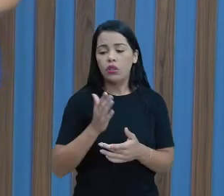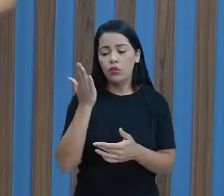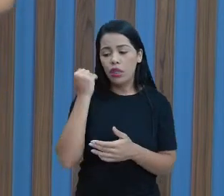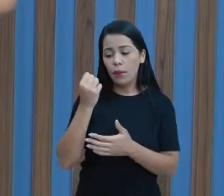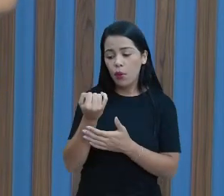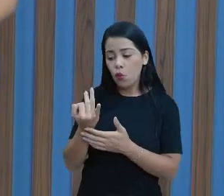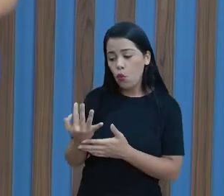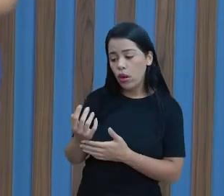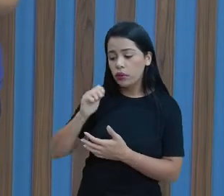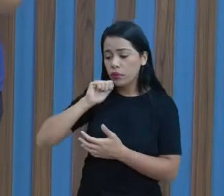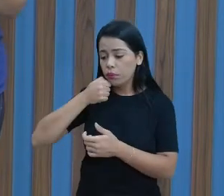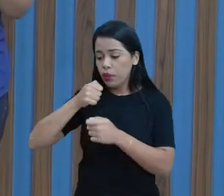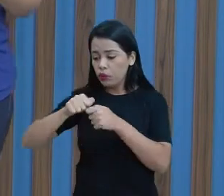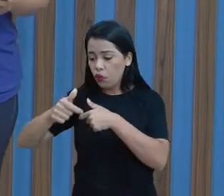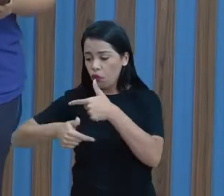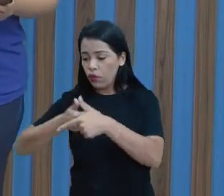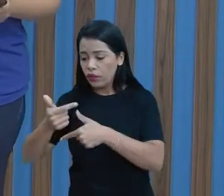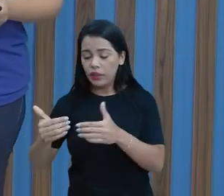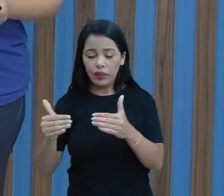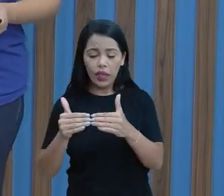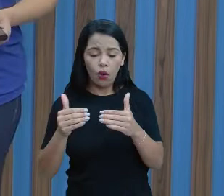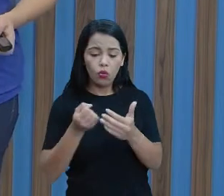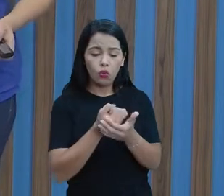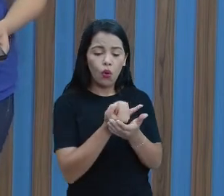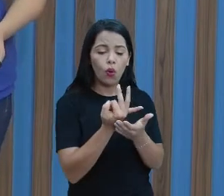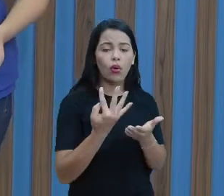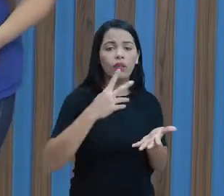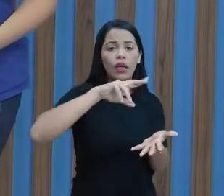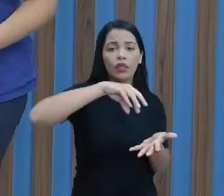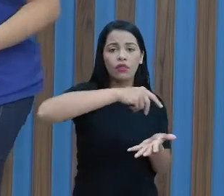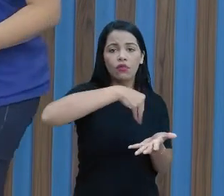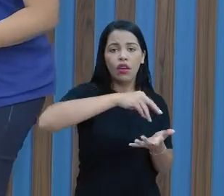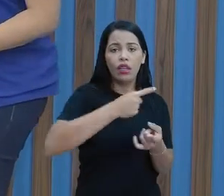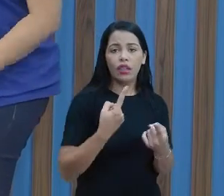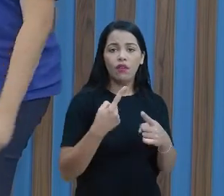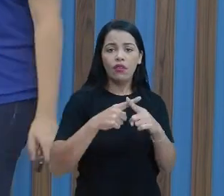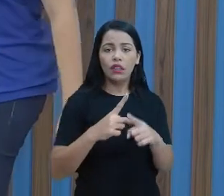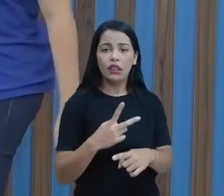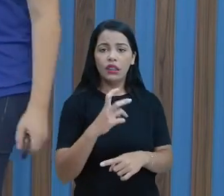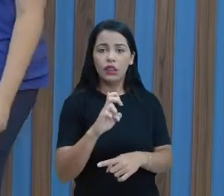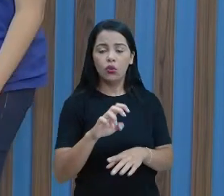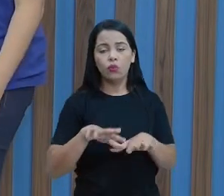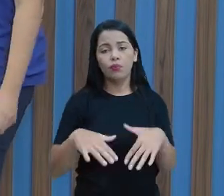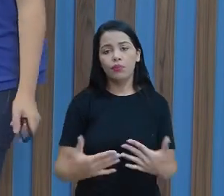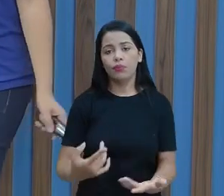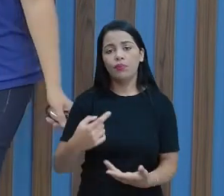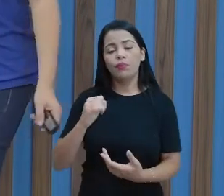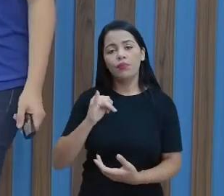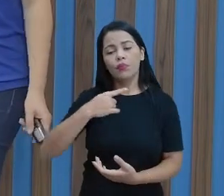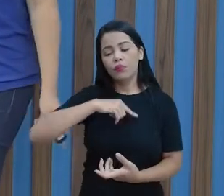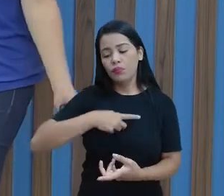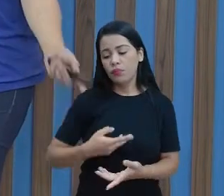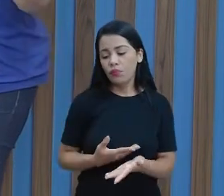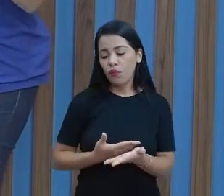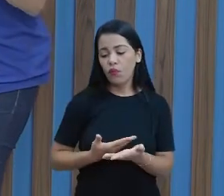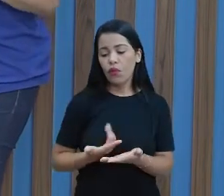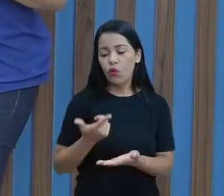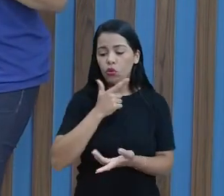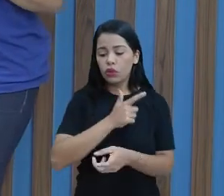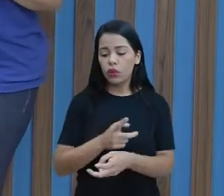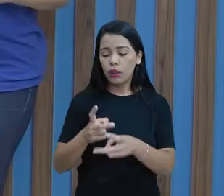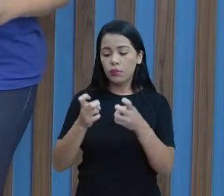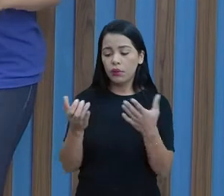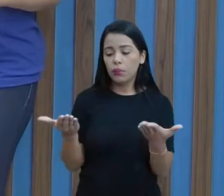eu vou produzir de acordo com a quantidade de farinhas multiplicados por 5, né? E aí, se a gente consegue observar agora o